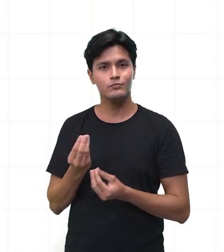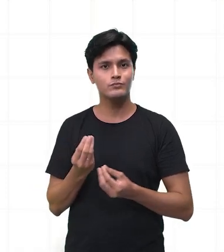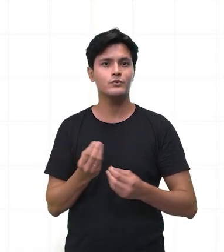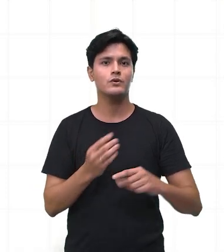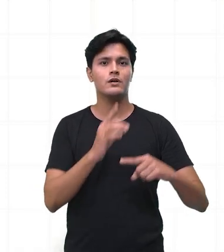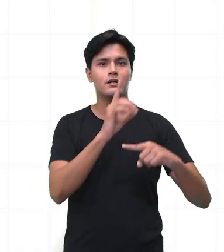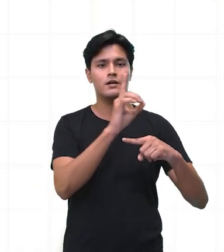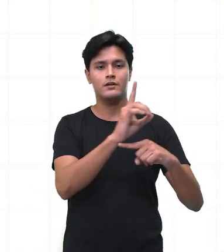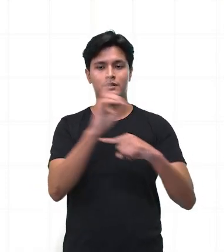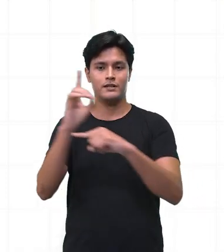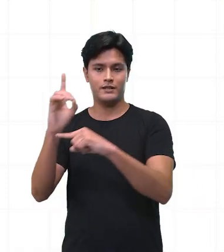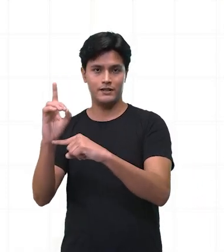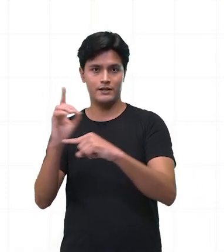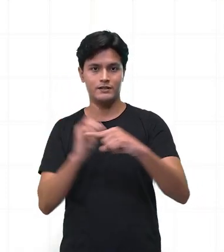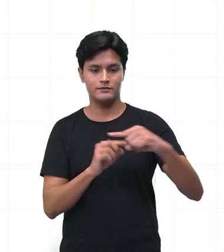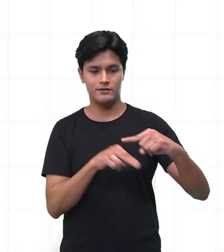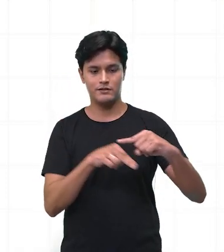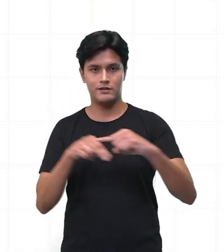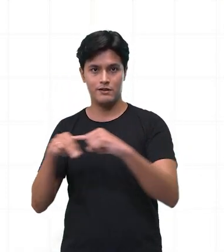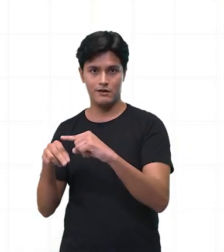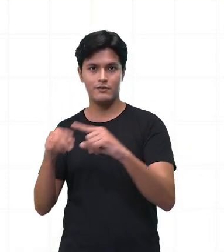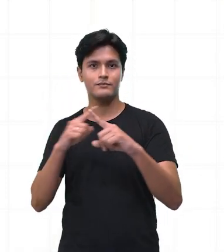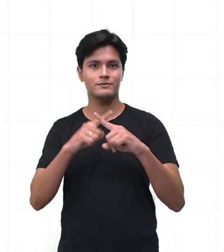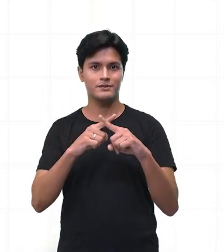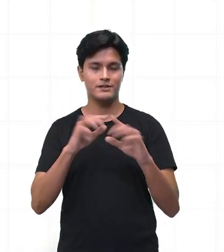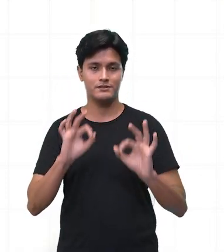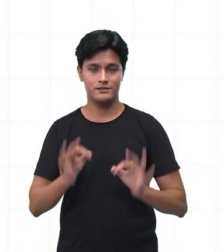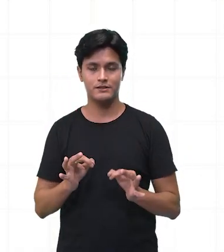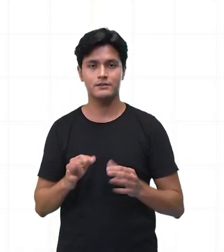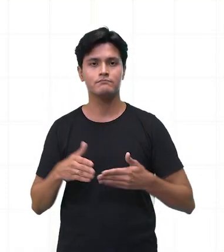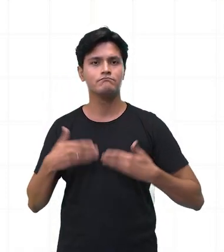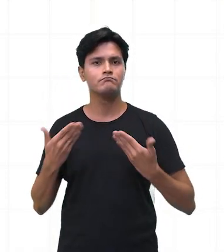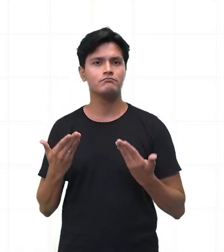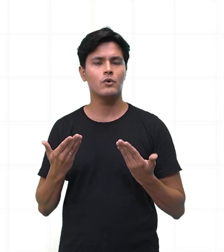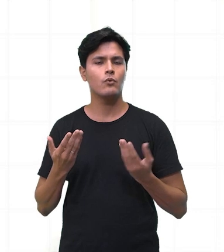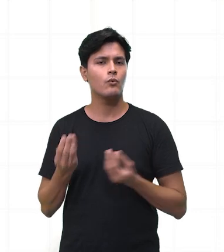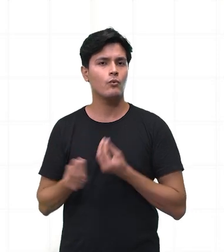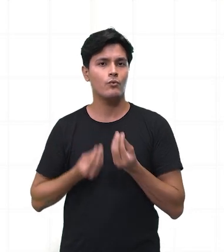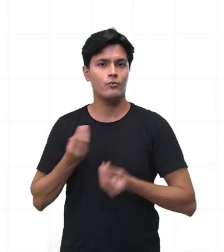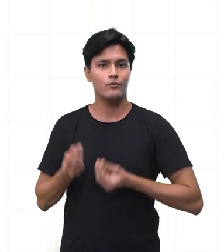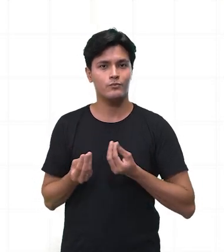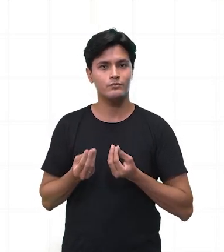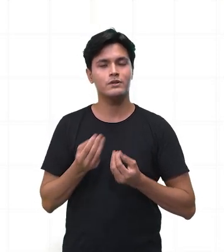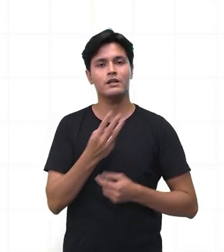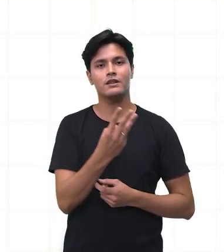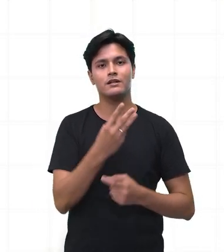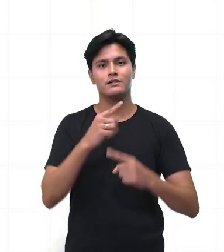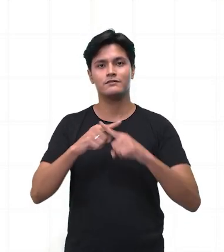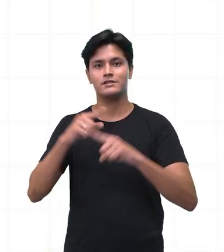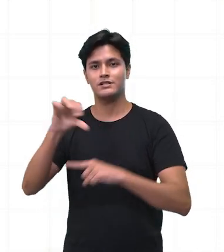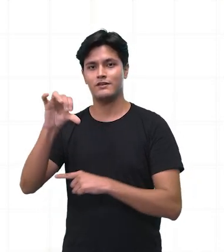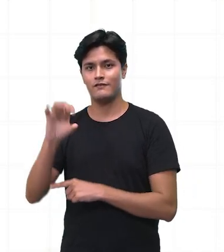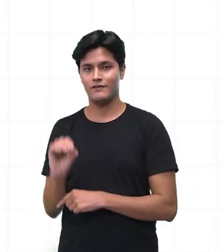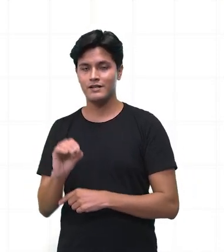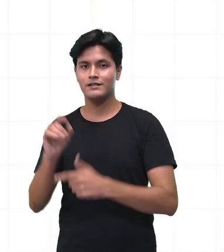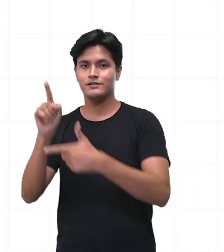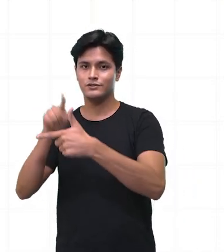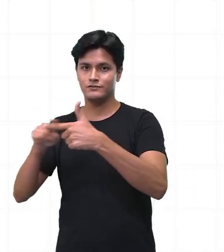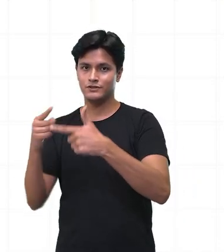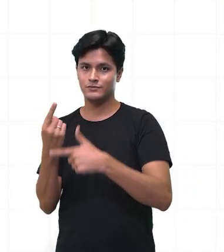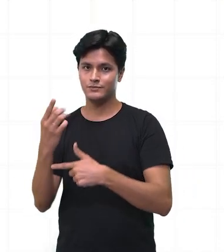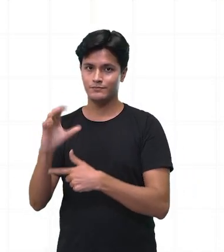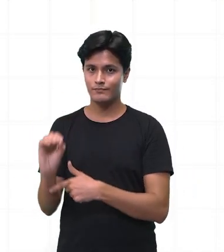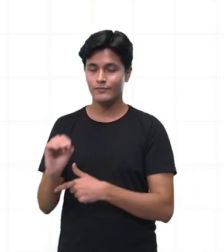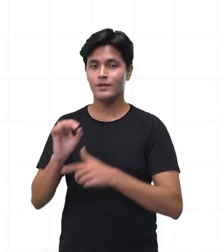numerador e denominador com denominador. Então, vai ficar 3 vezes 90 dividido por 10. Mas